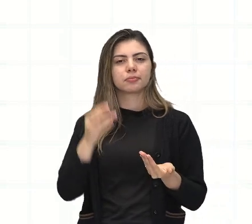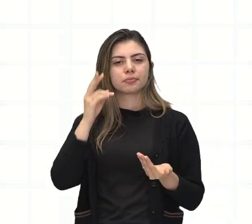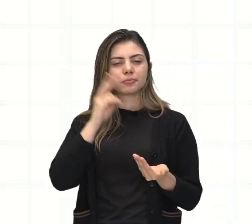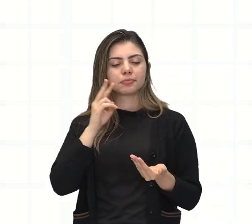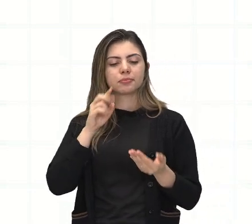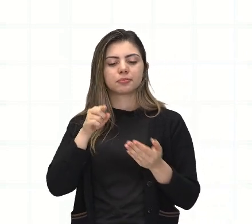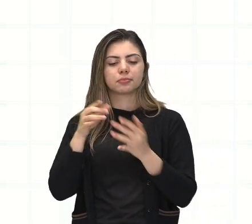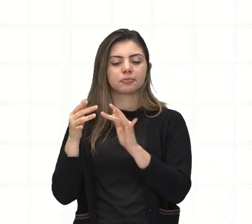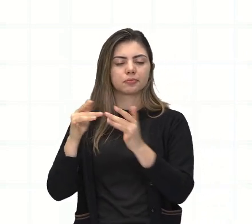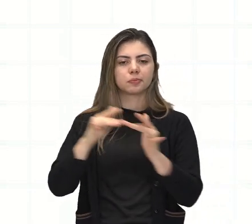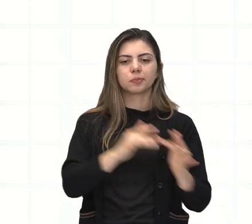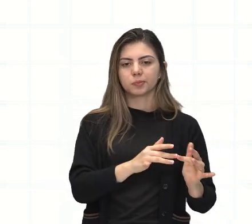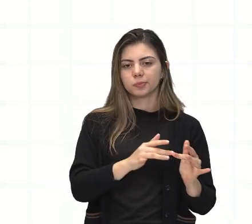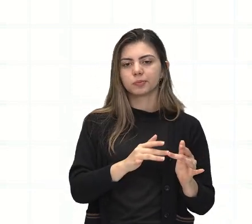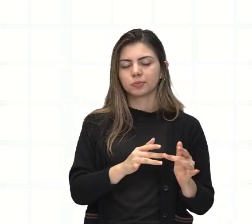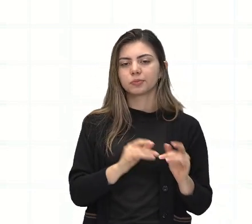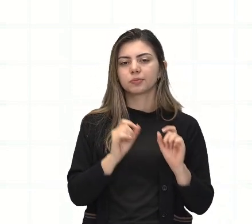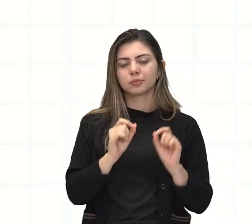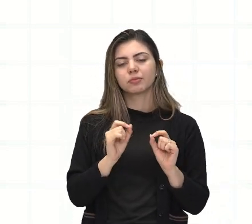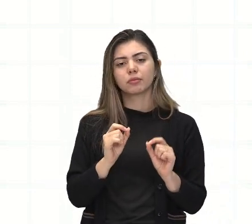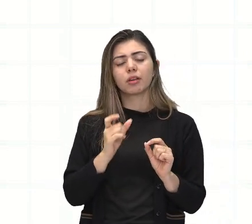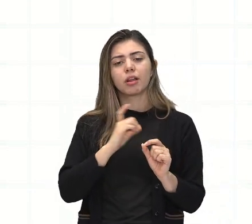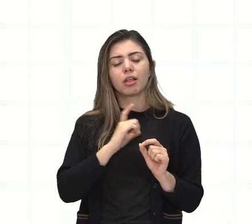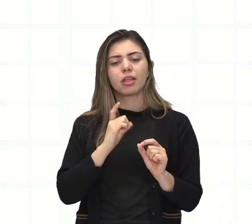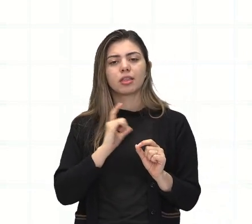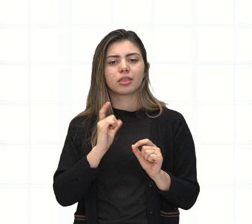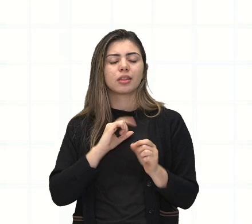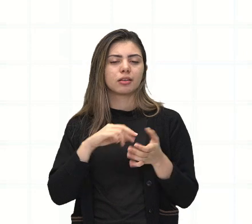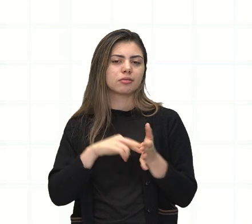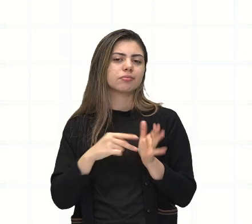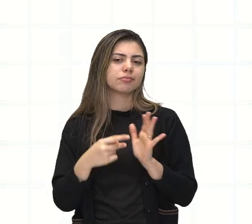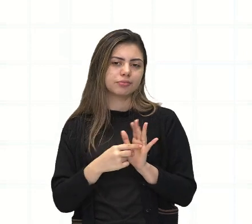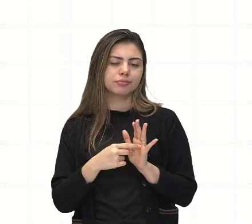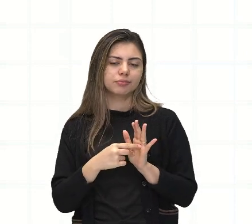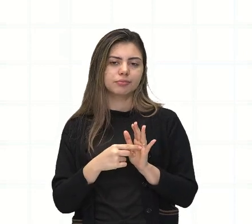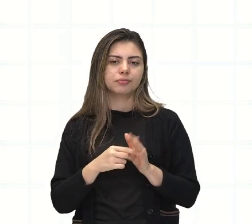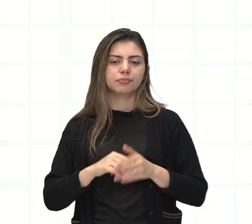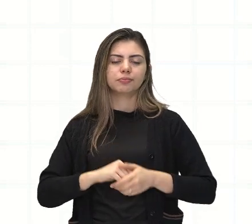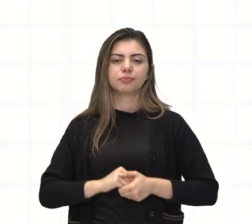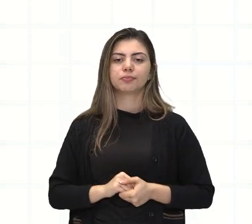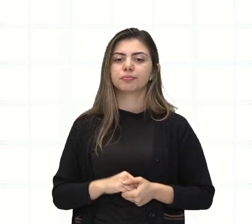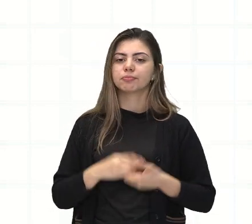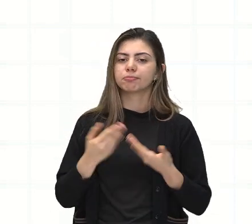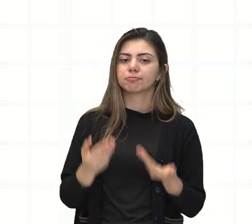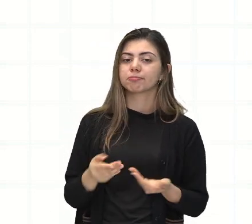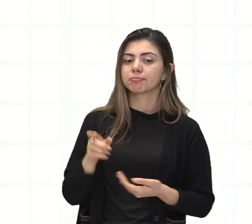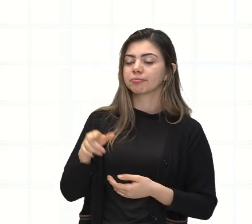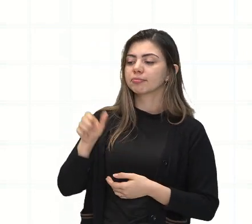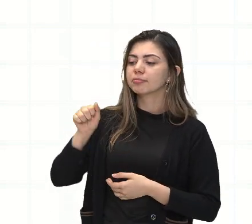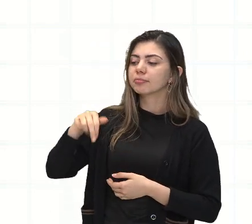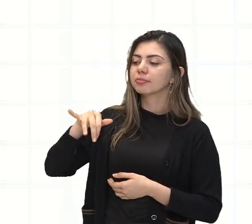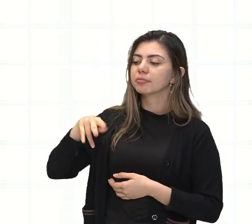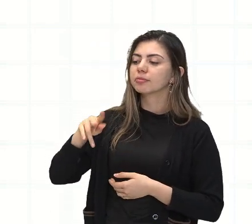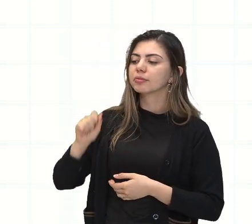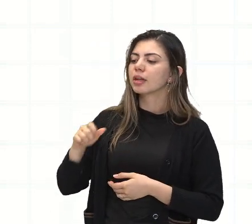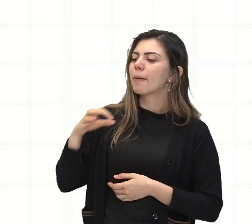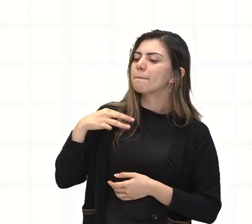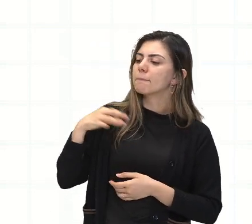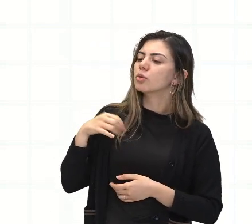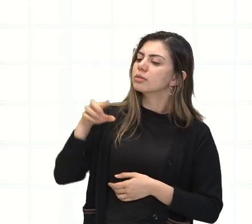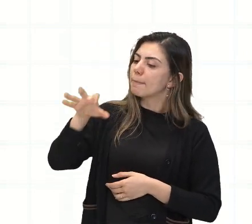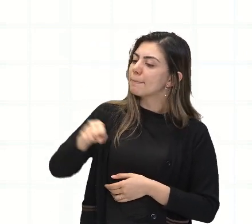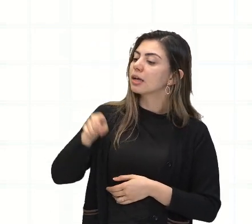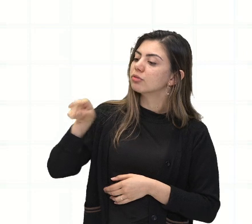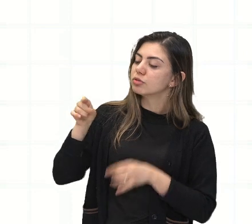contexto faz-se um significado. Aninha, pegue a blusa que